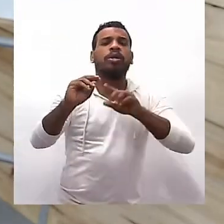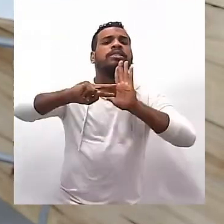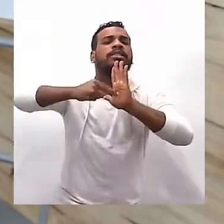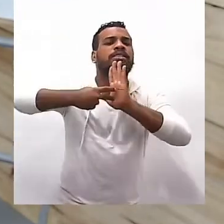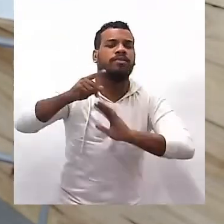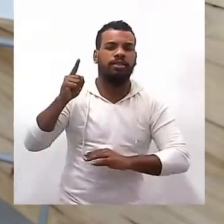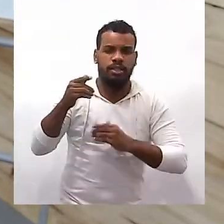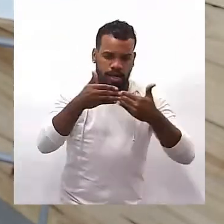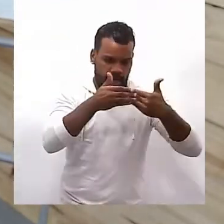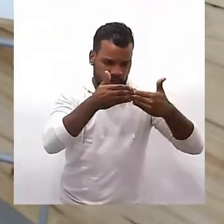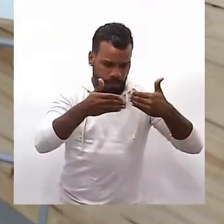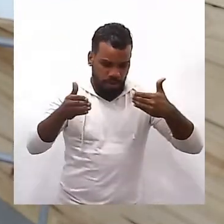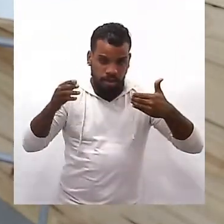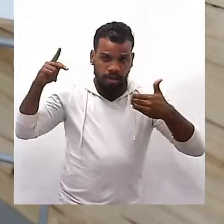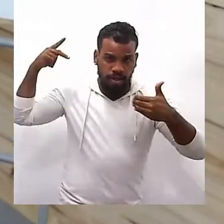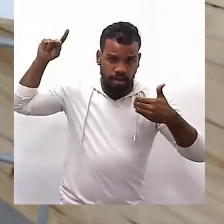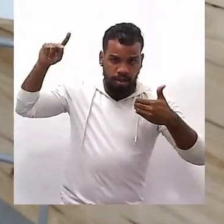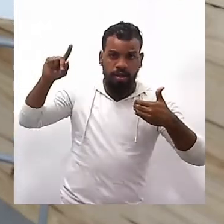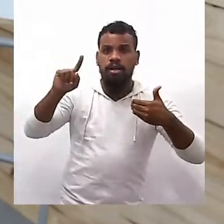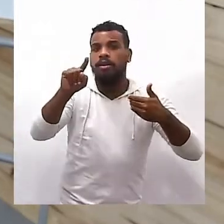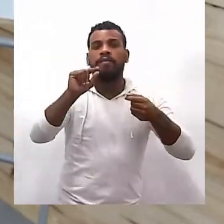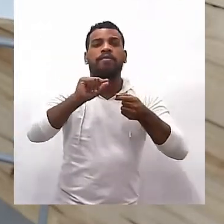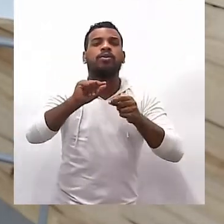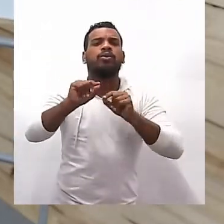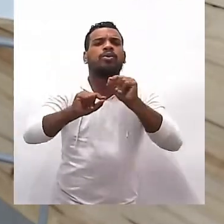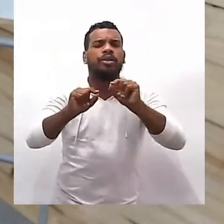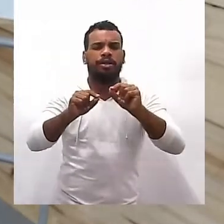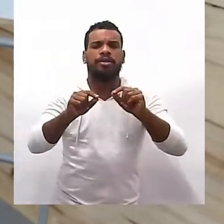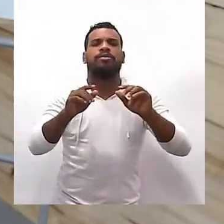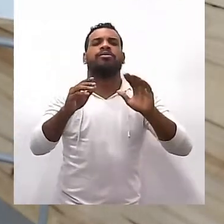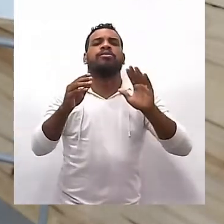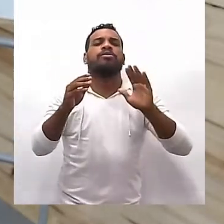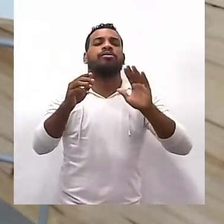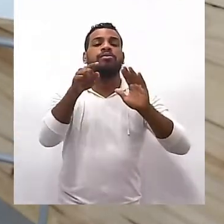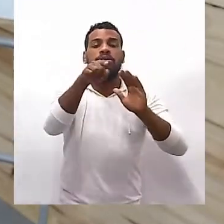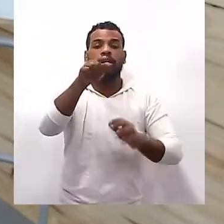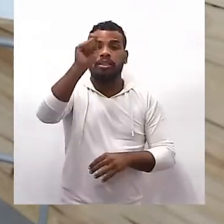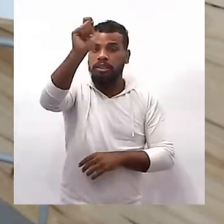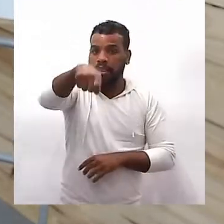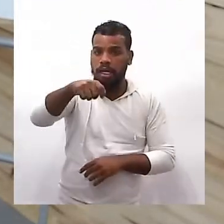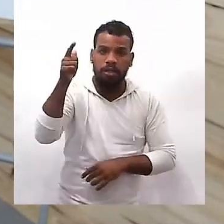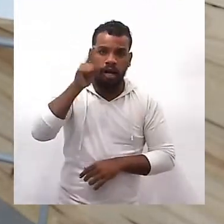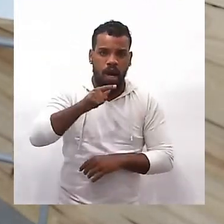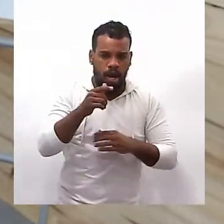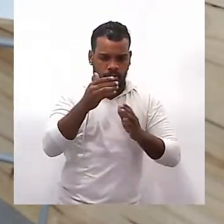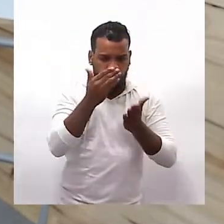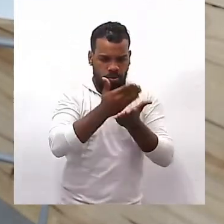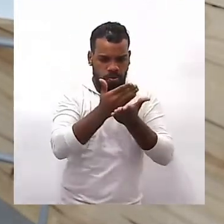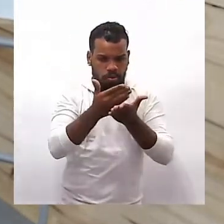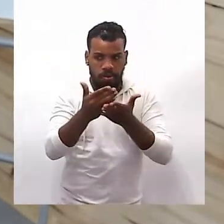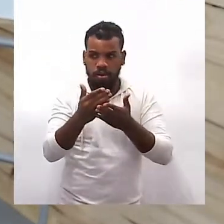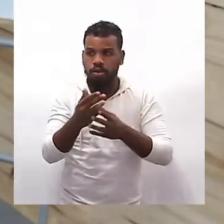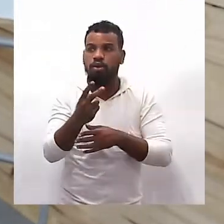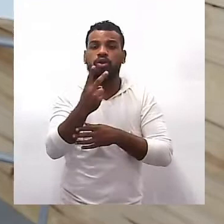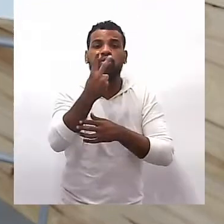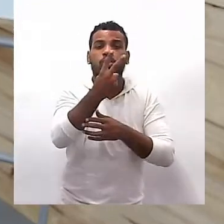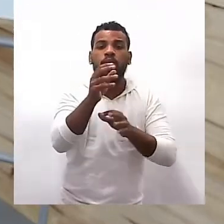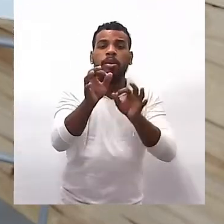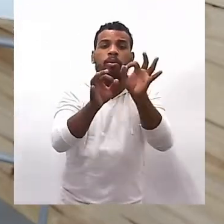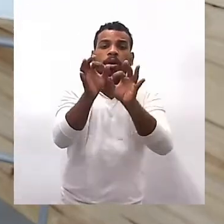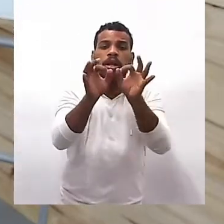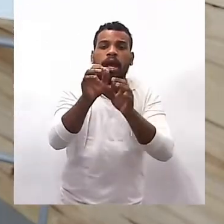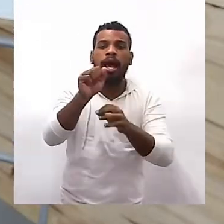Esse processo vai fazer com que você consiga produzir 2 moléculas de